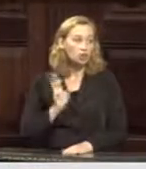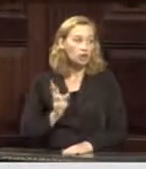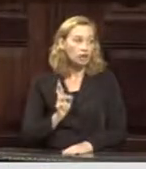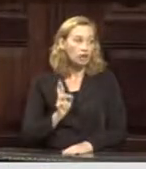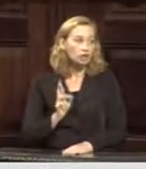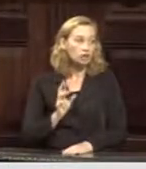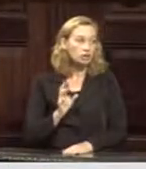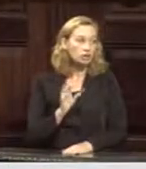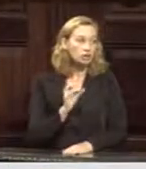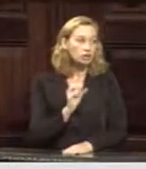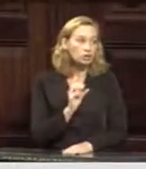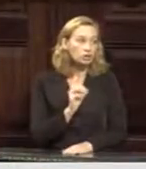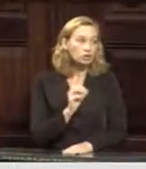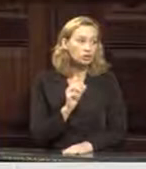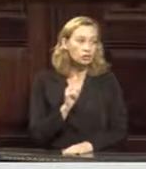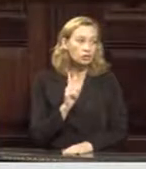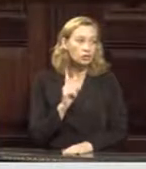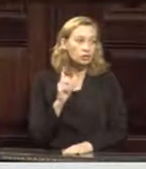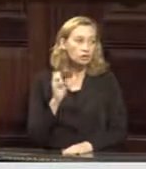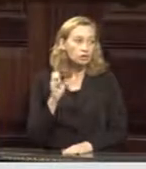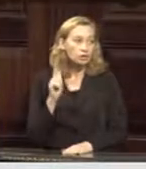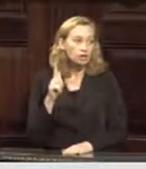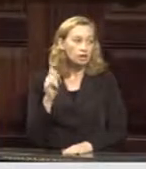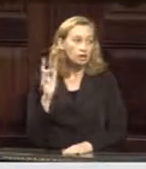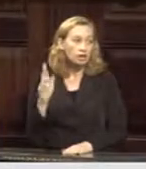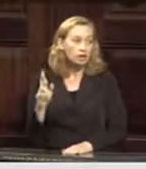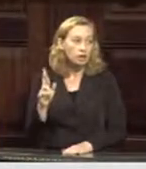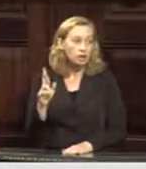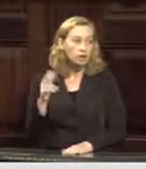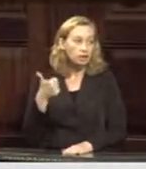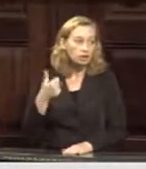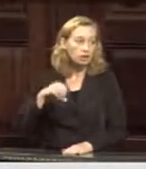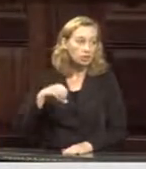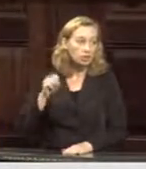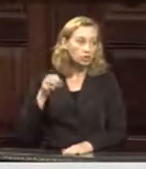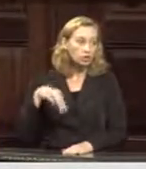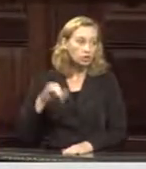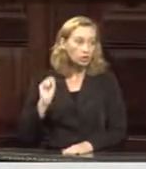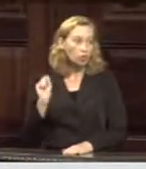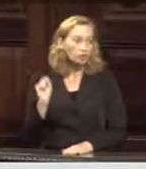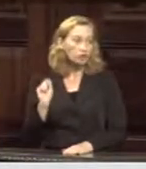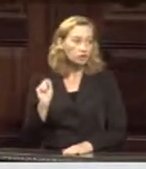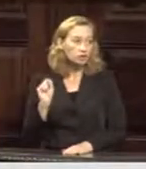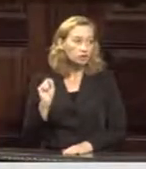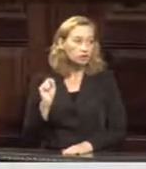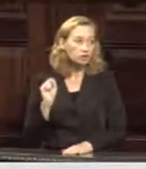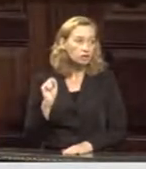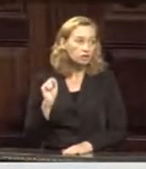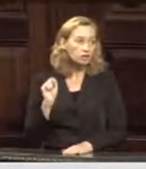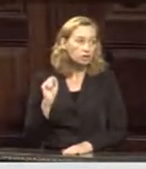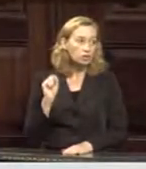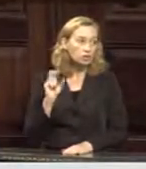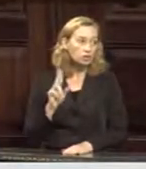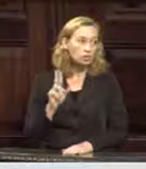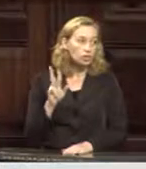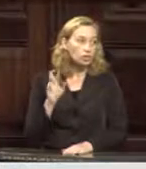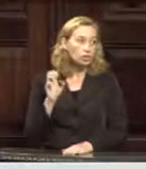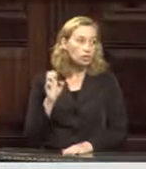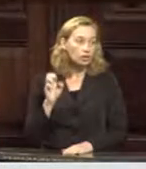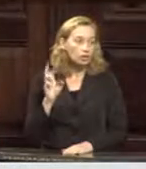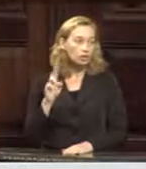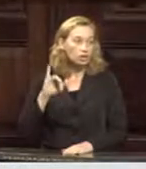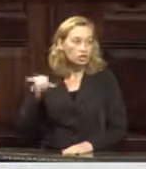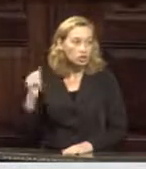milhões. Ao CEPERGE, 1 milhão, mais de 1 milhão. A FAPERGE, 171 milhões. A UERJ,